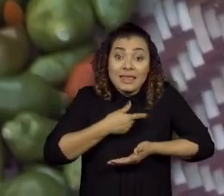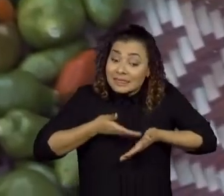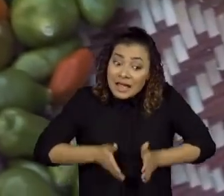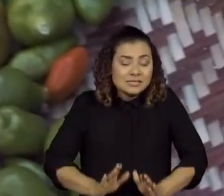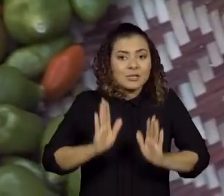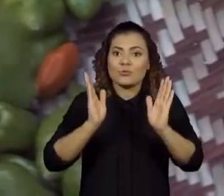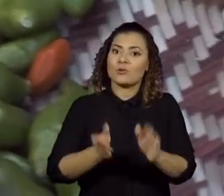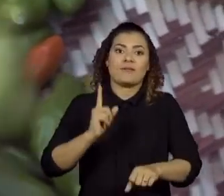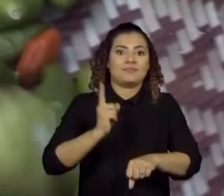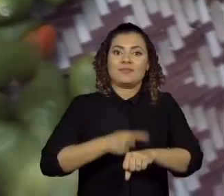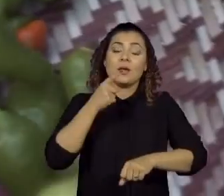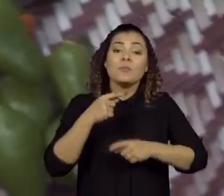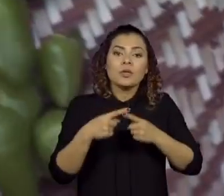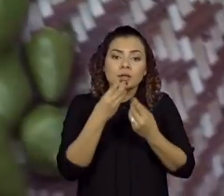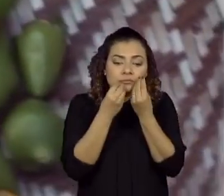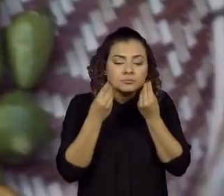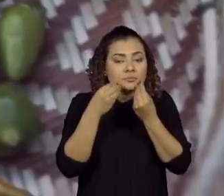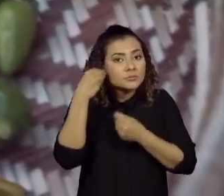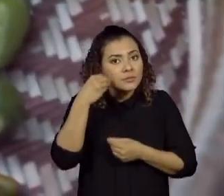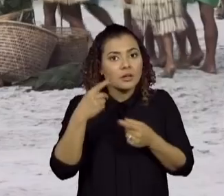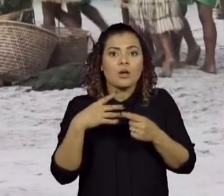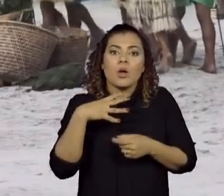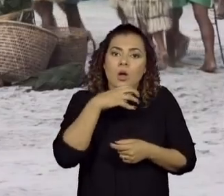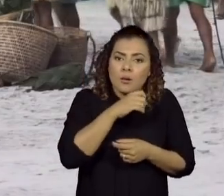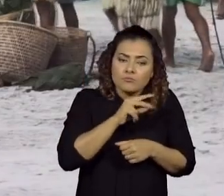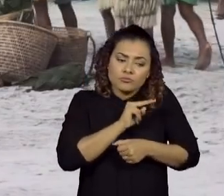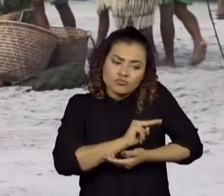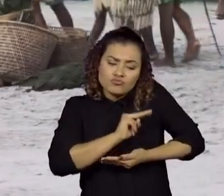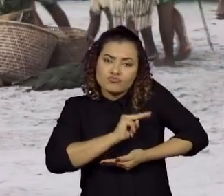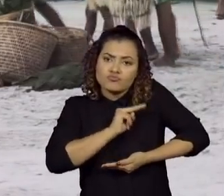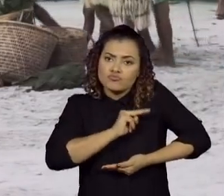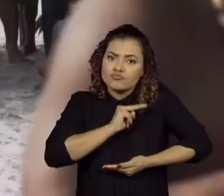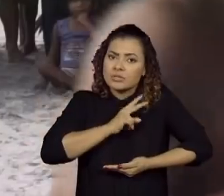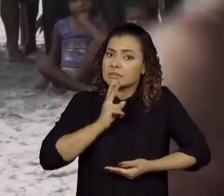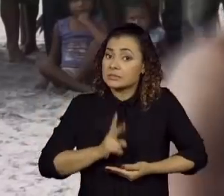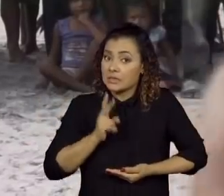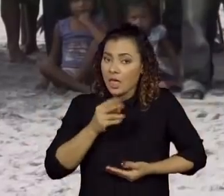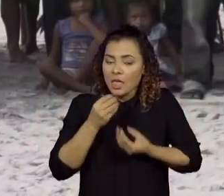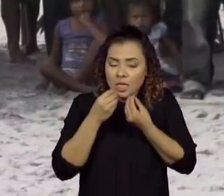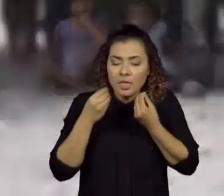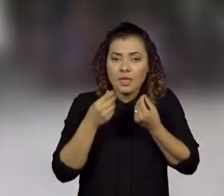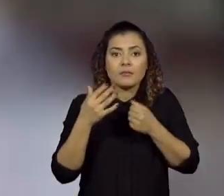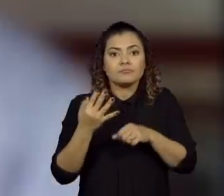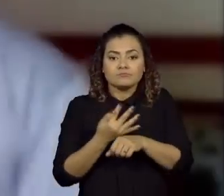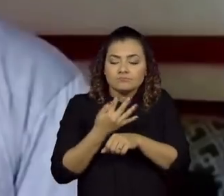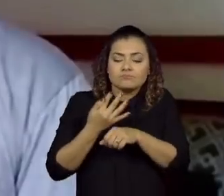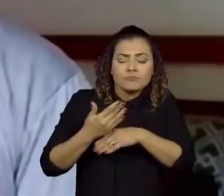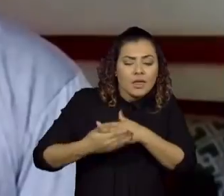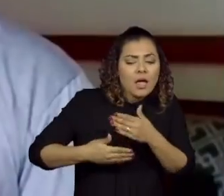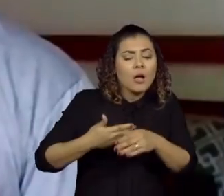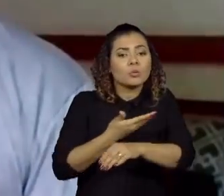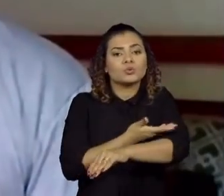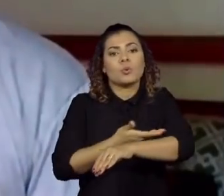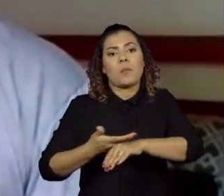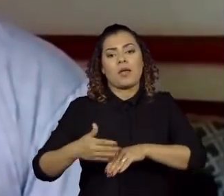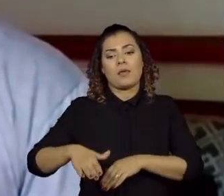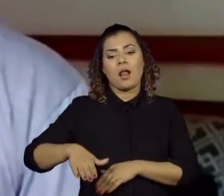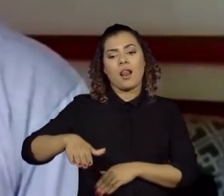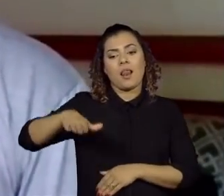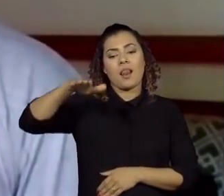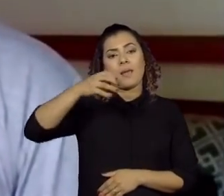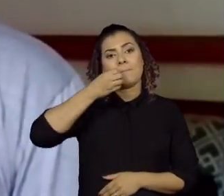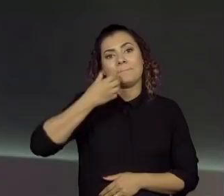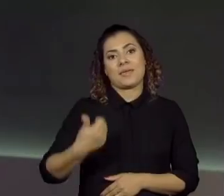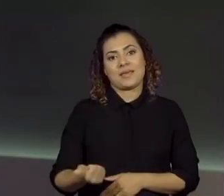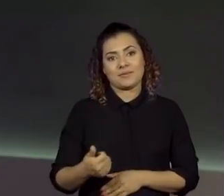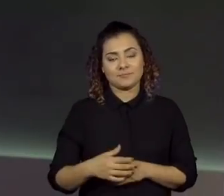dele. Sempre com acompanhamento de rezas, orações, e para ir crescendo bem a